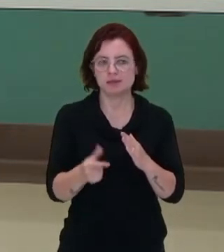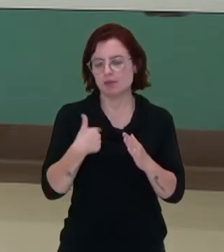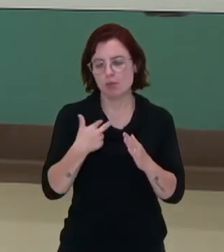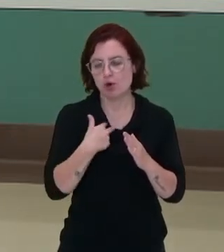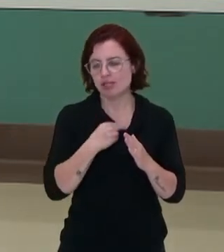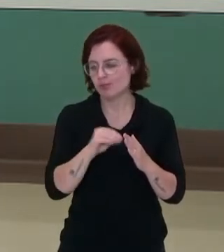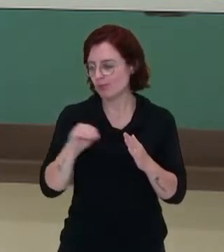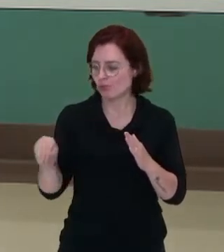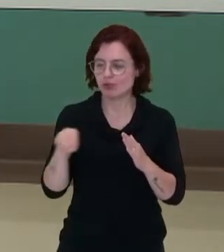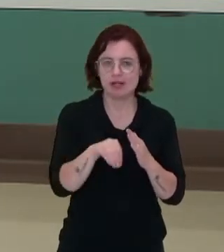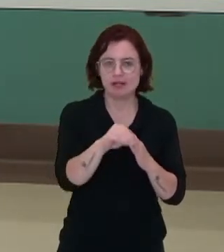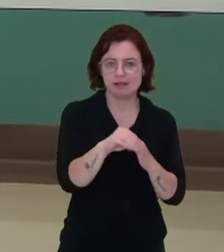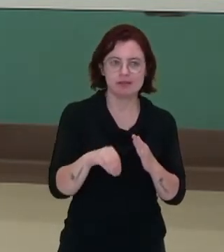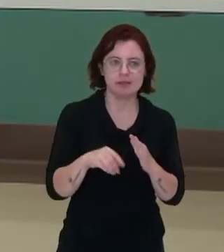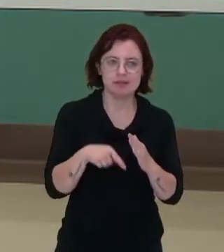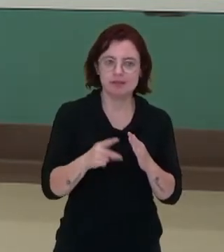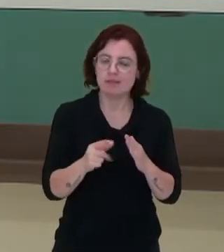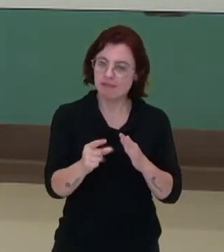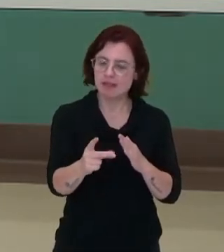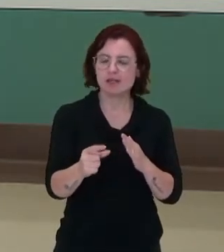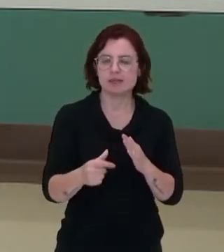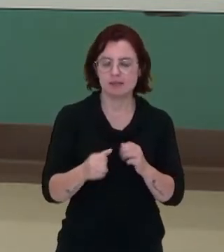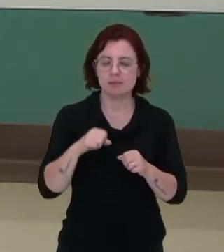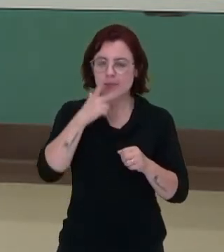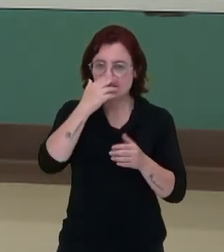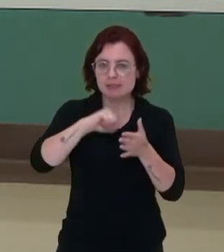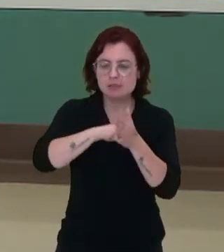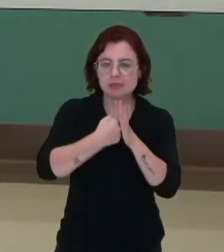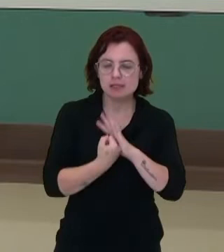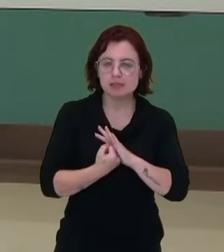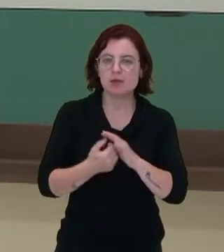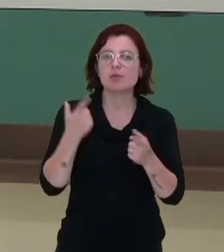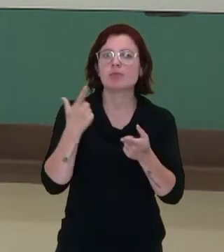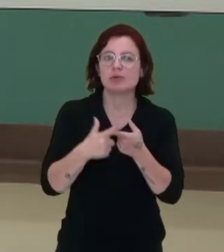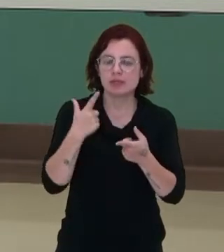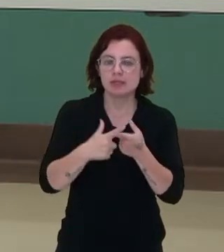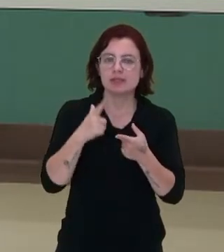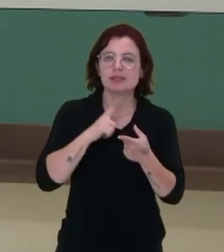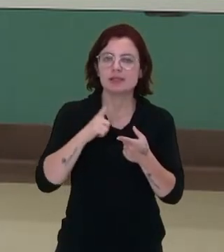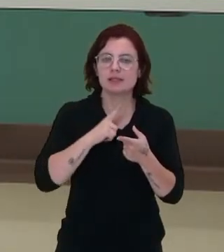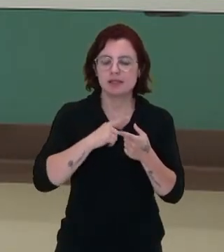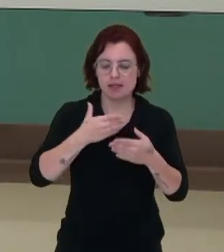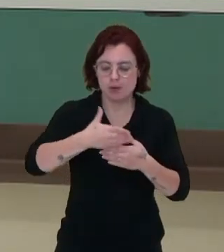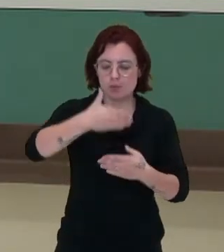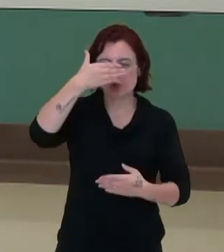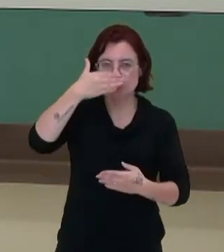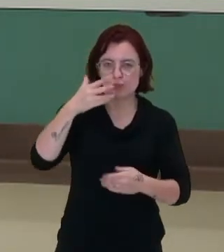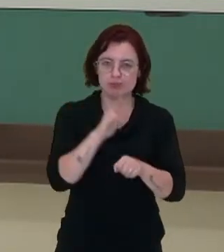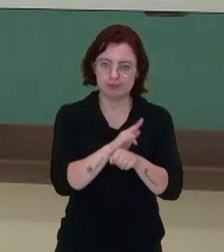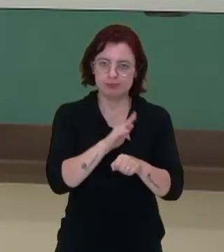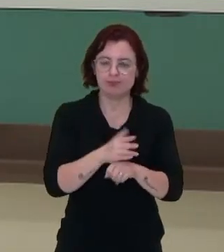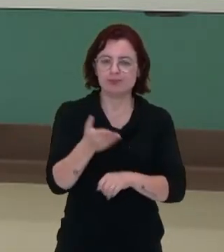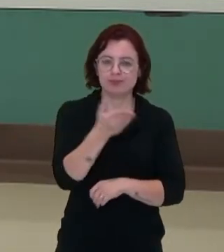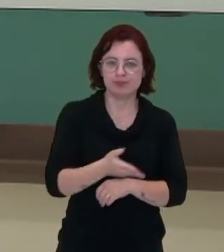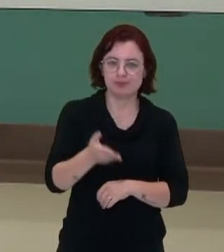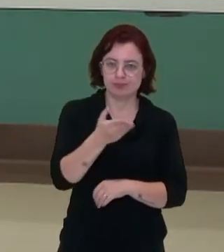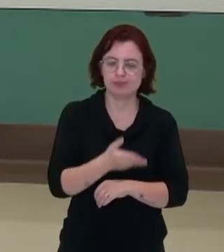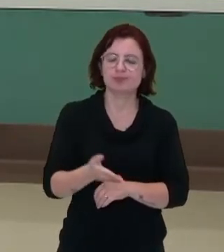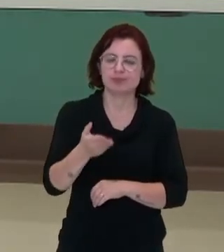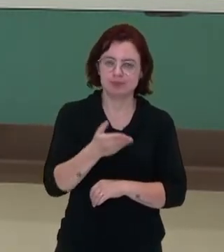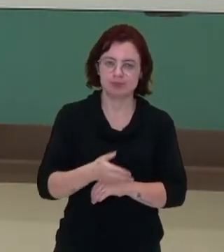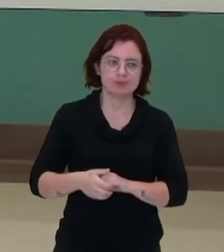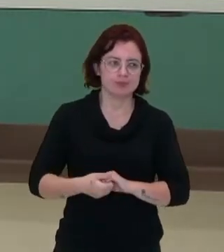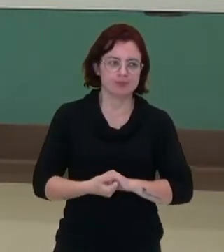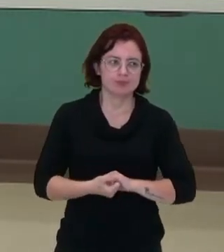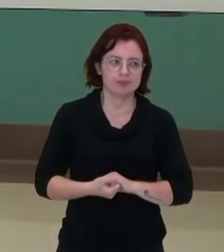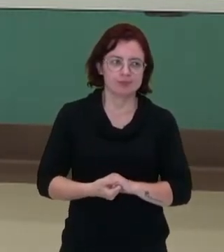poder mover essa peça, ela vai ficar presa, tá? Porque ela serve de muro, de proteção, de escudo do